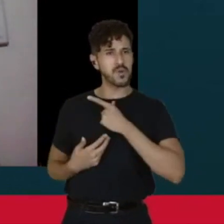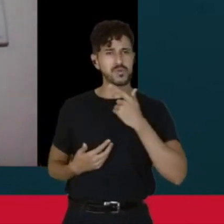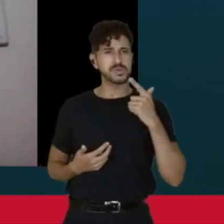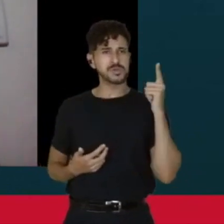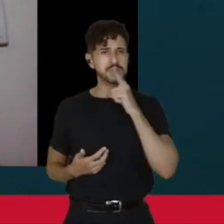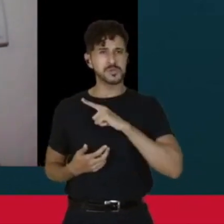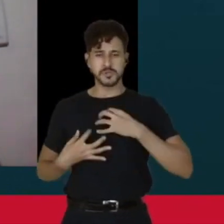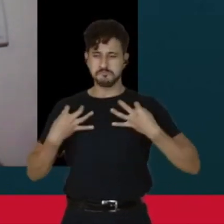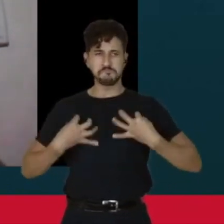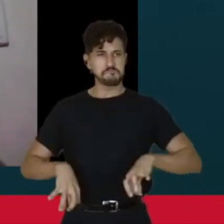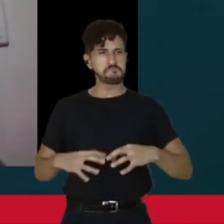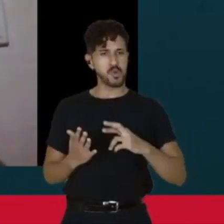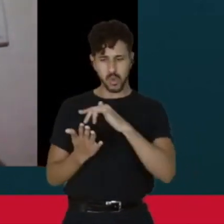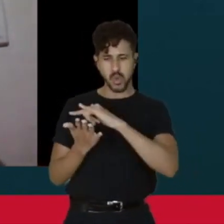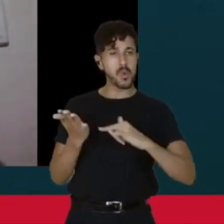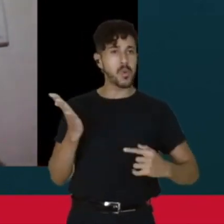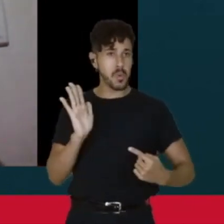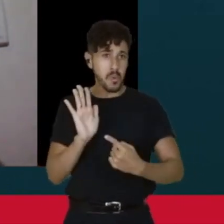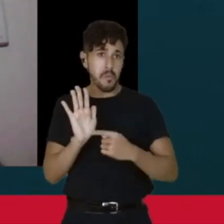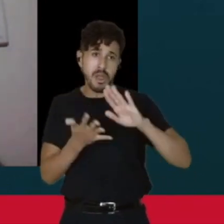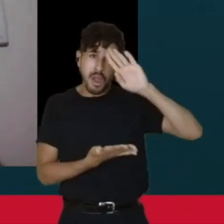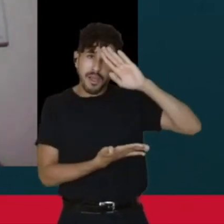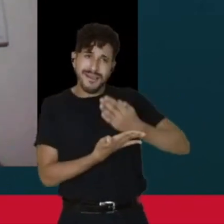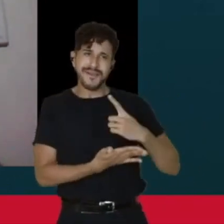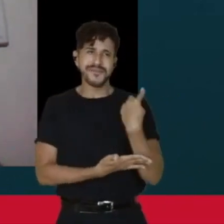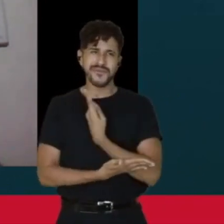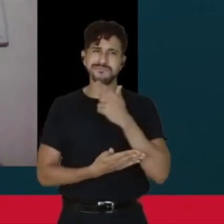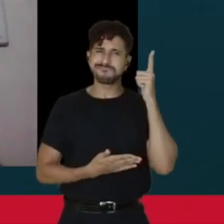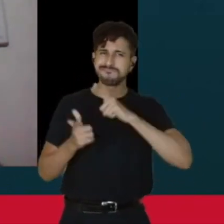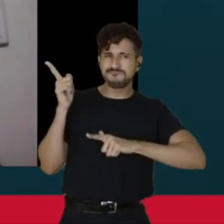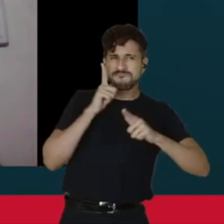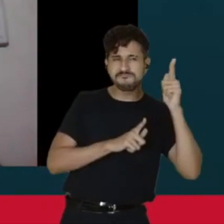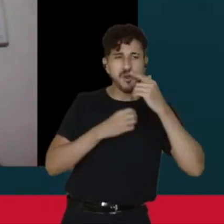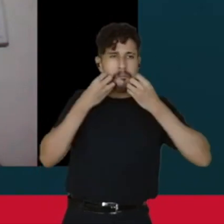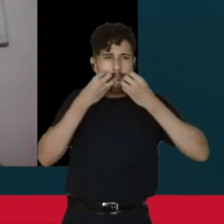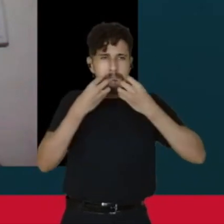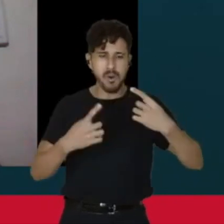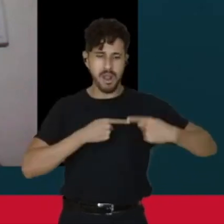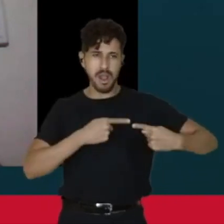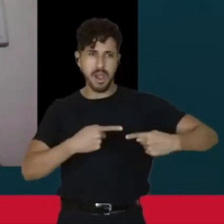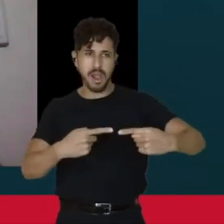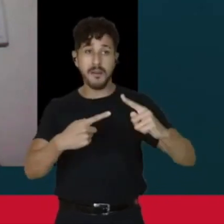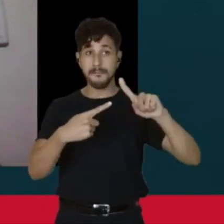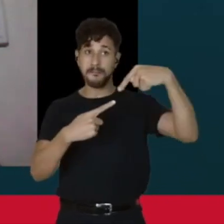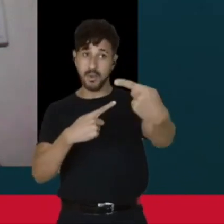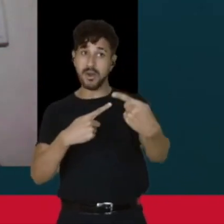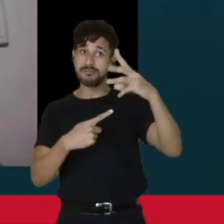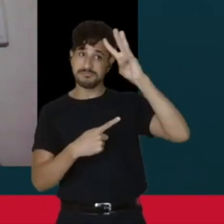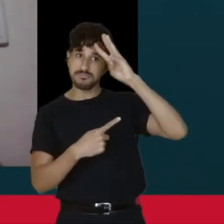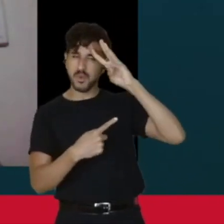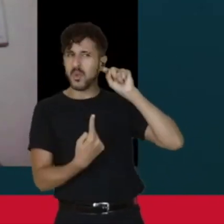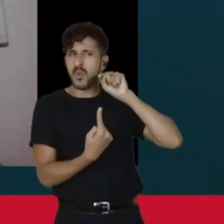muita legitimidade, né, e eu acho que a gente vai poder fazer uma boa discussão na próxima terça-feira